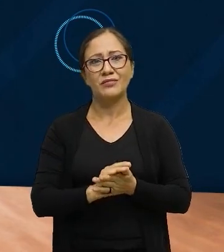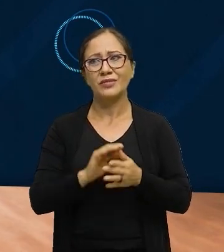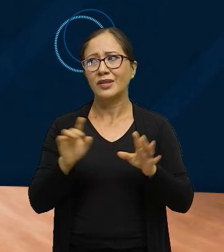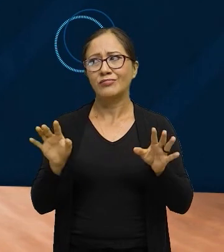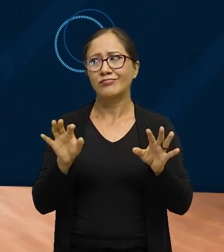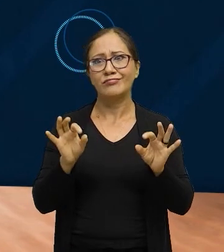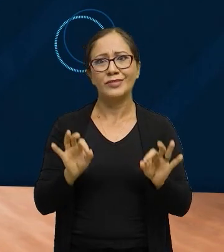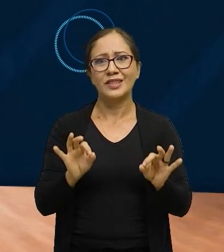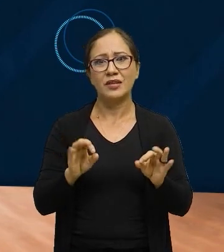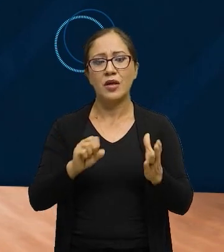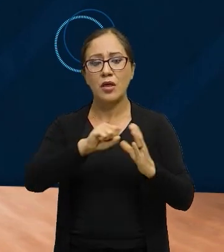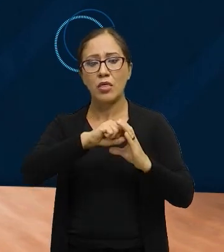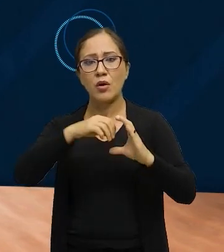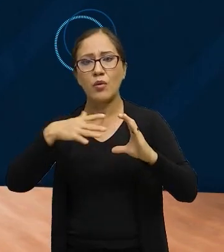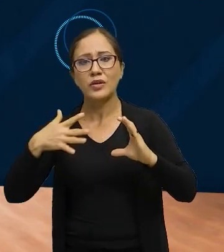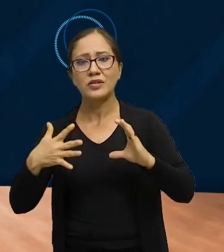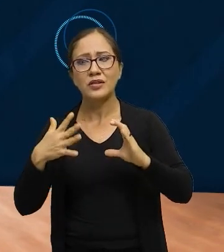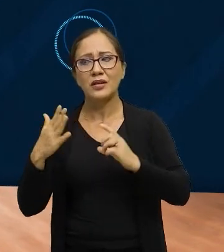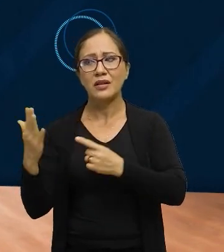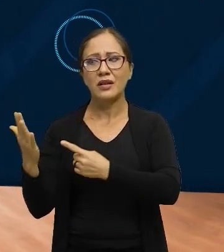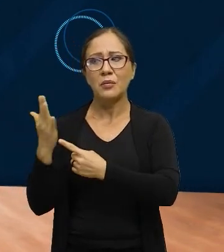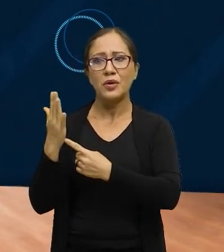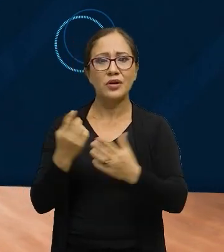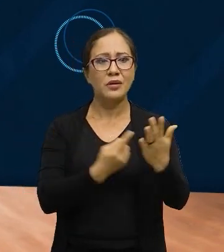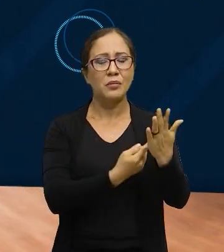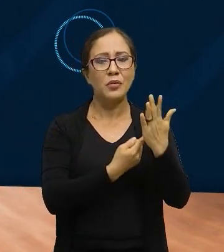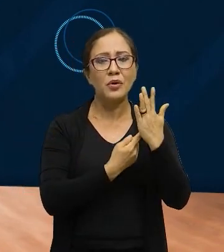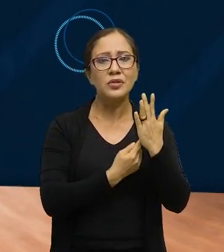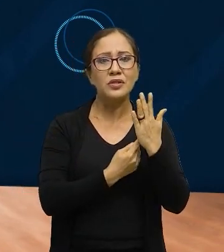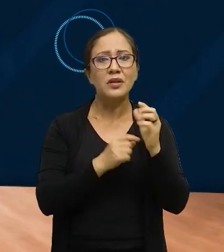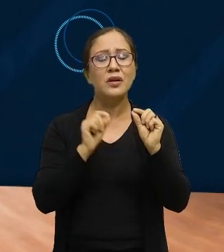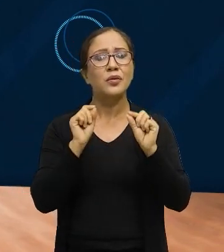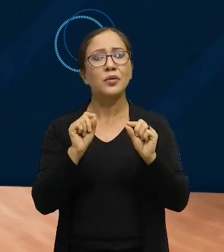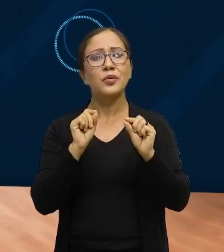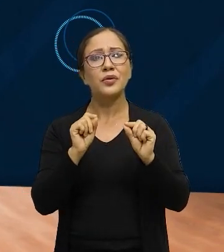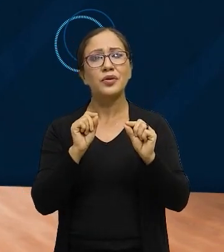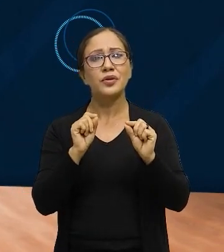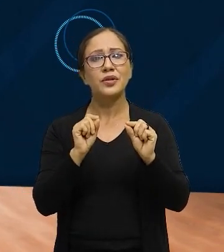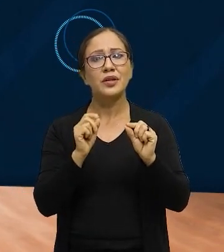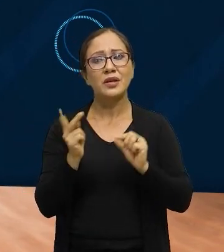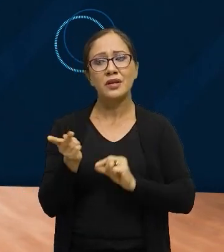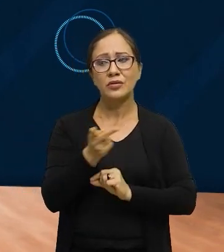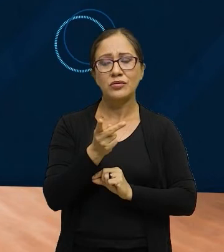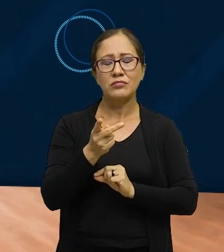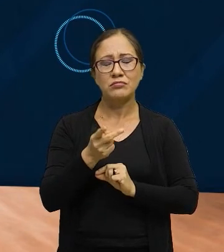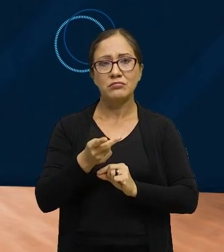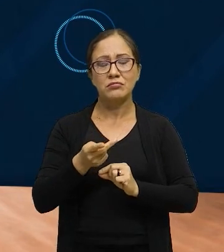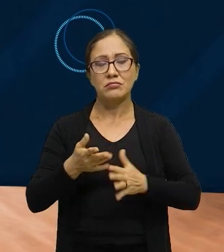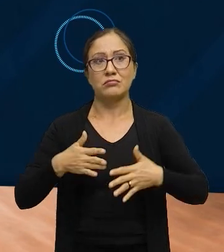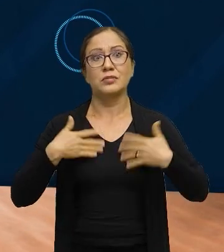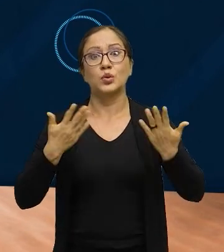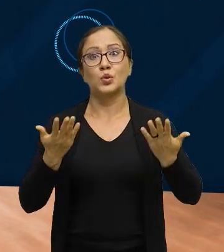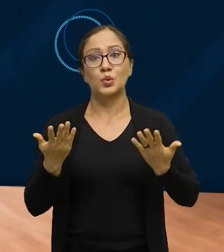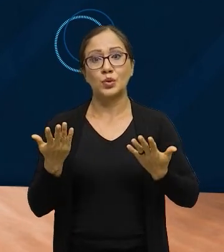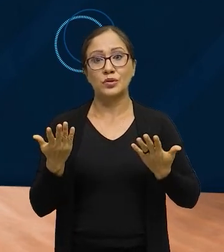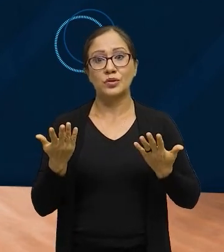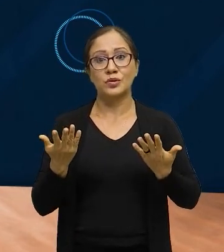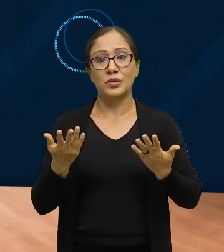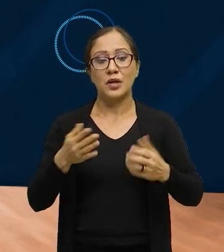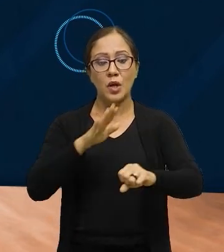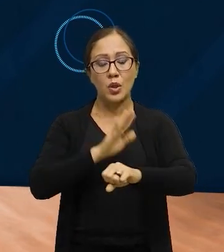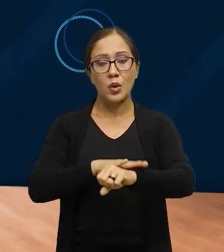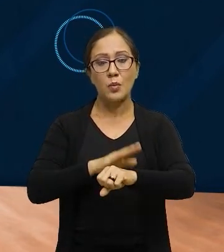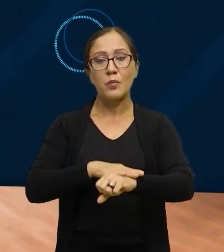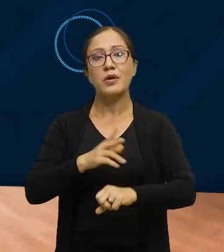aceitando. As características firmadas pelo desenho mostram em que eles se espantam um com o outro, falando